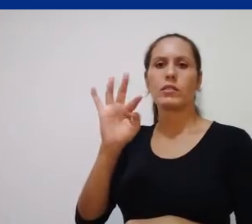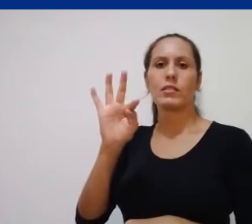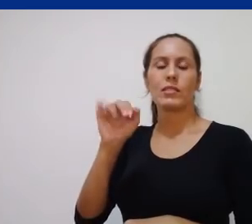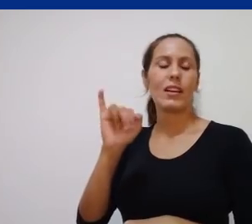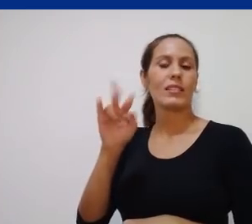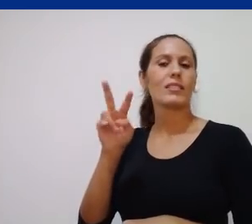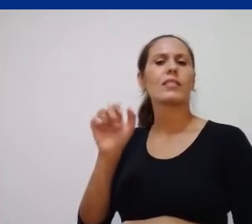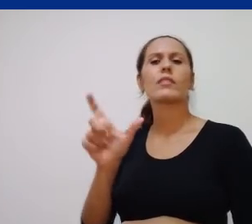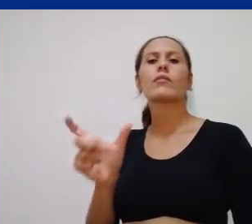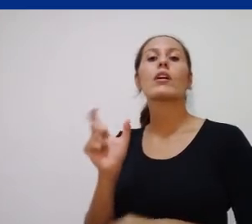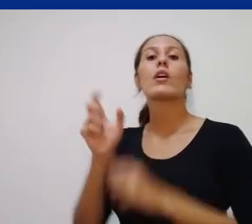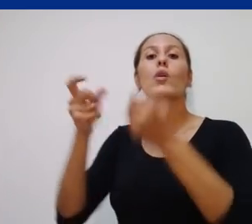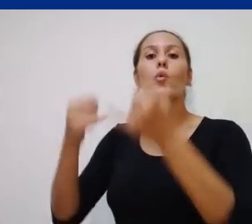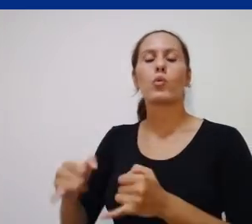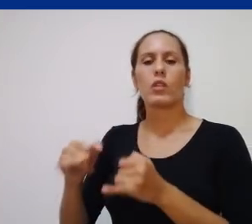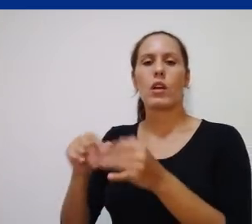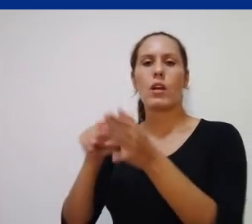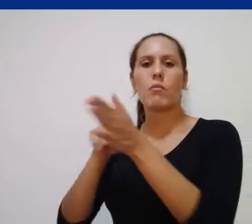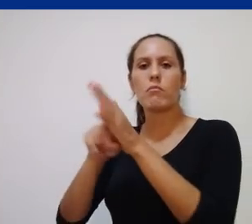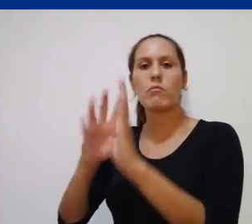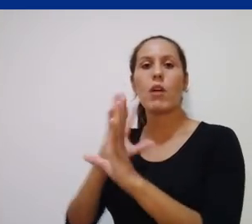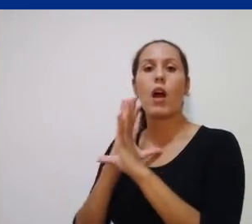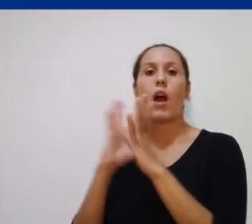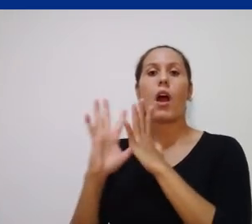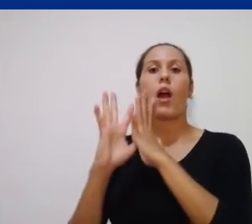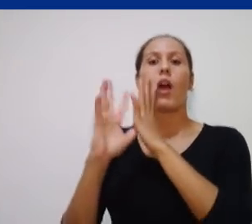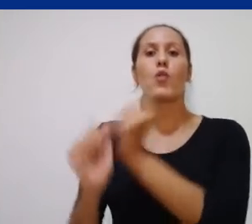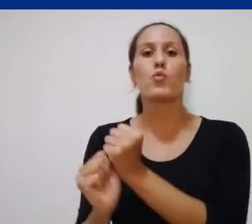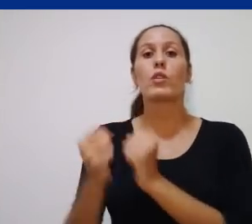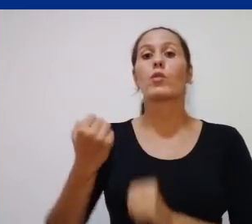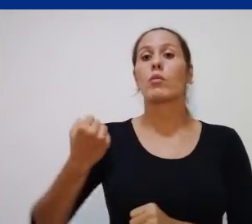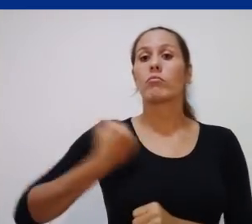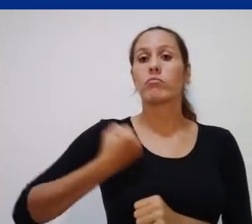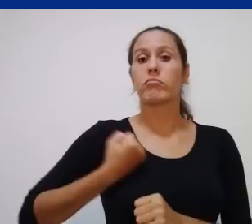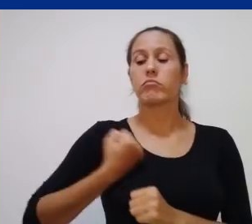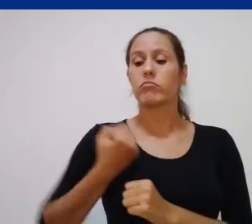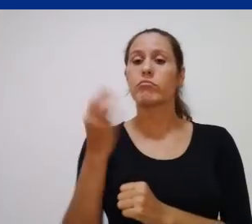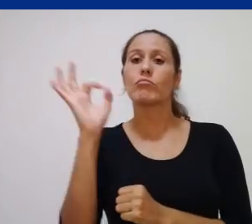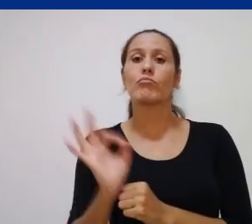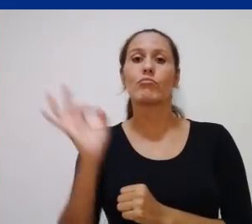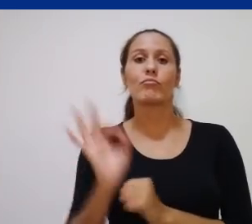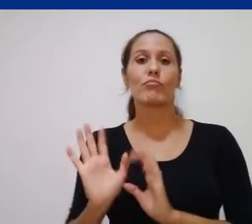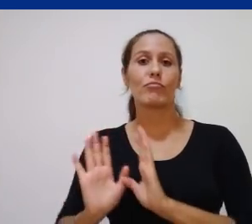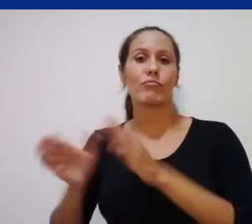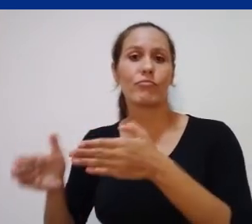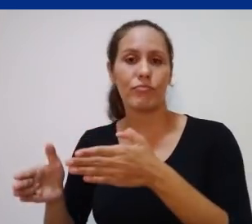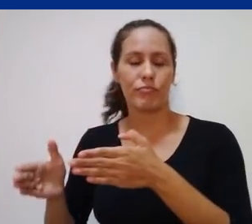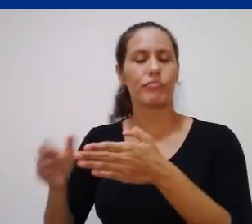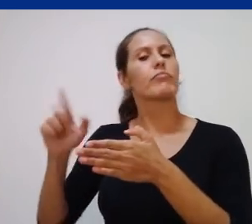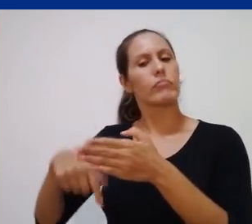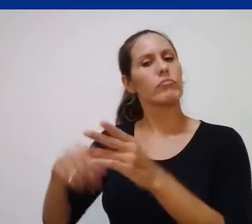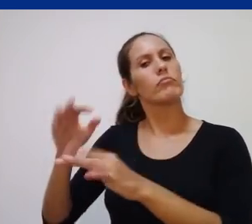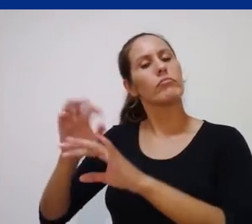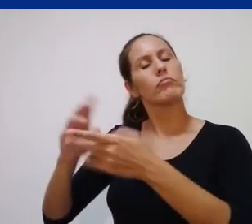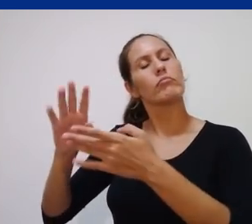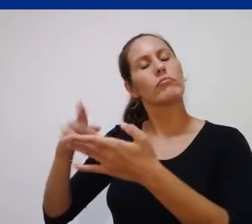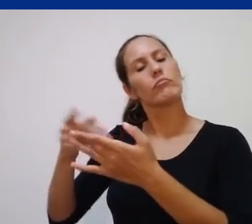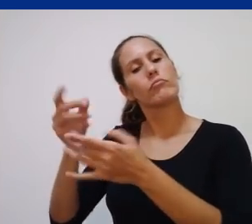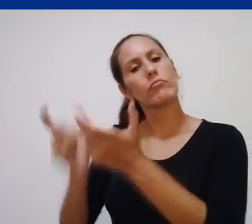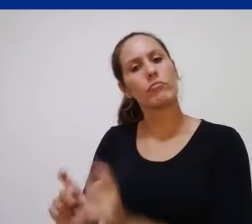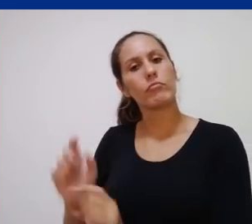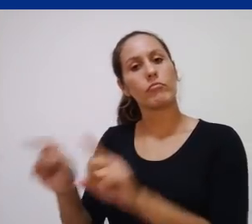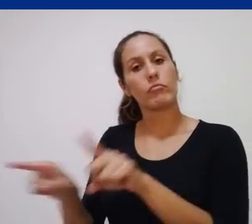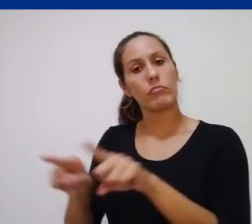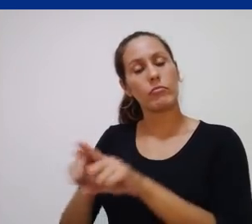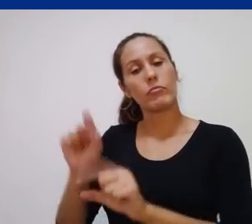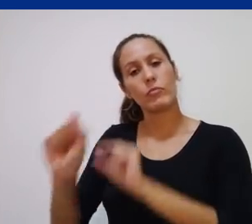resultados numéricos. Dados quantitativos são estruturados e podem ser representados por